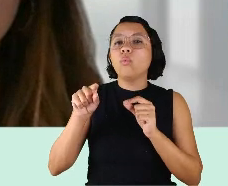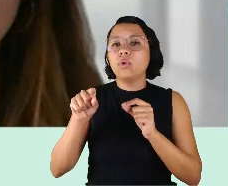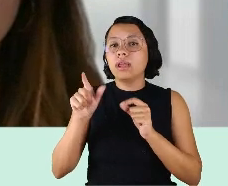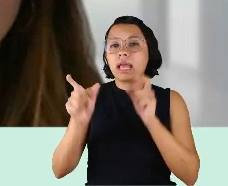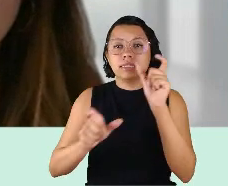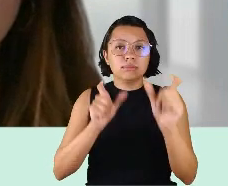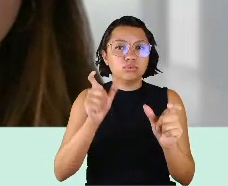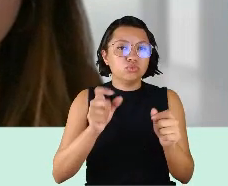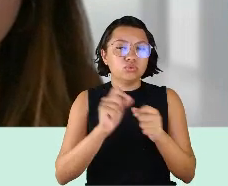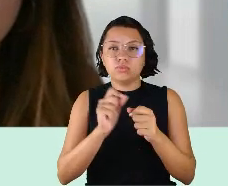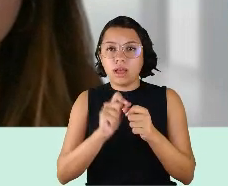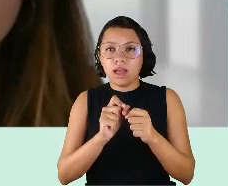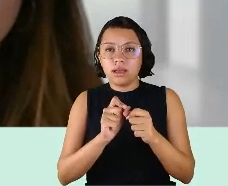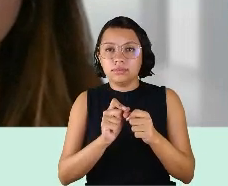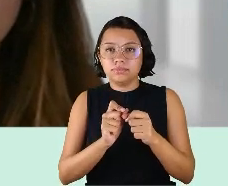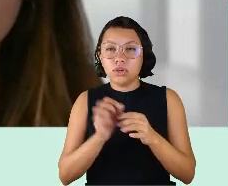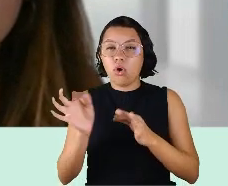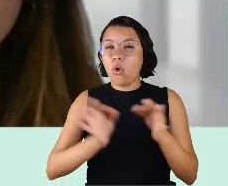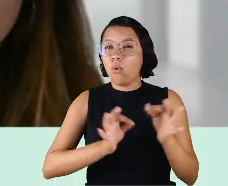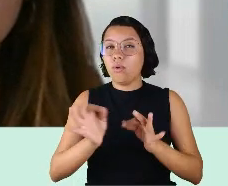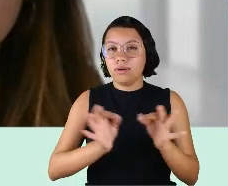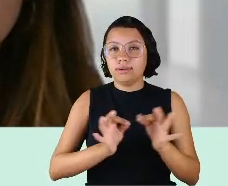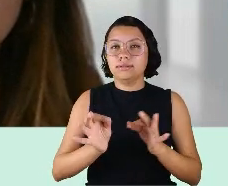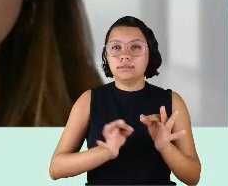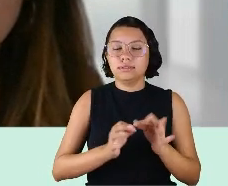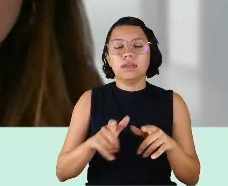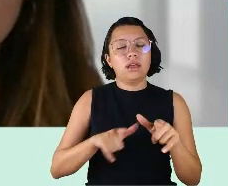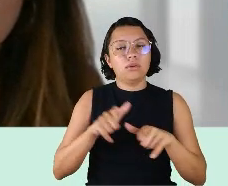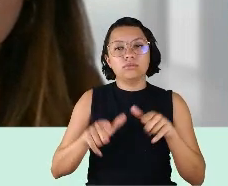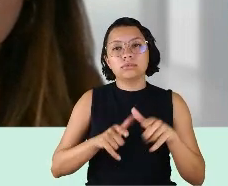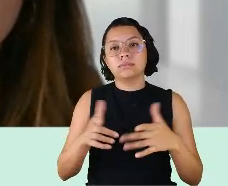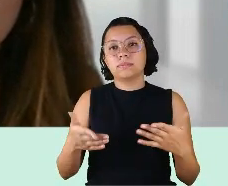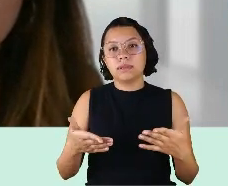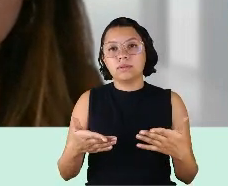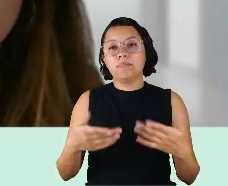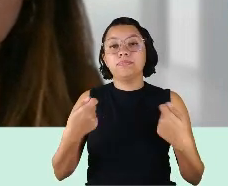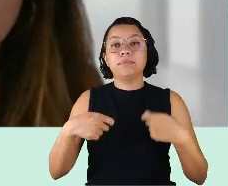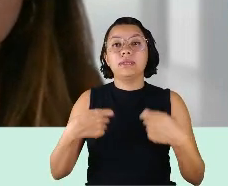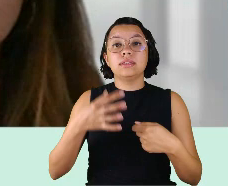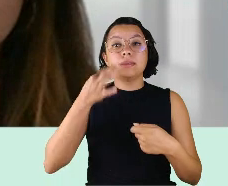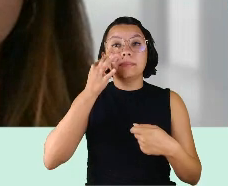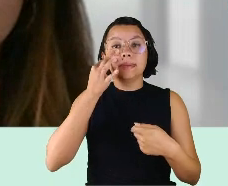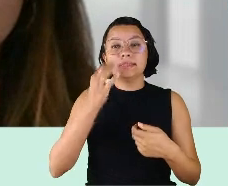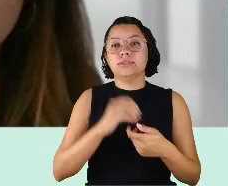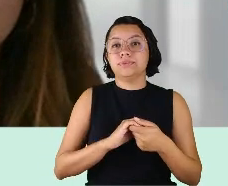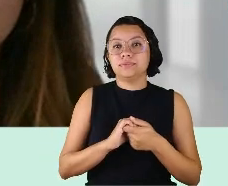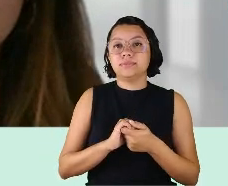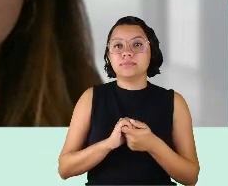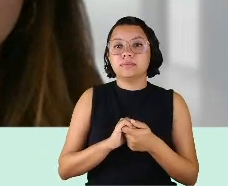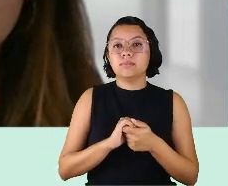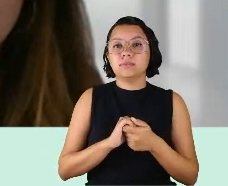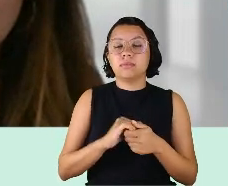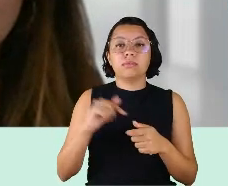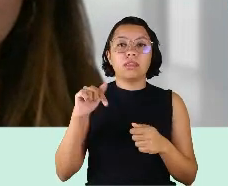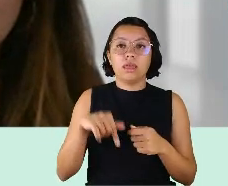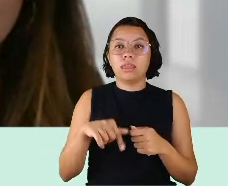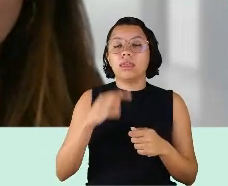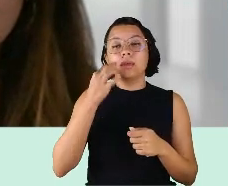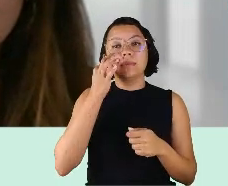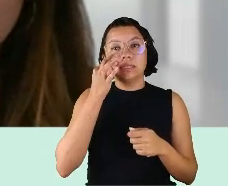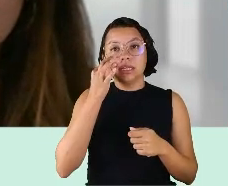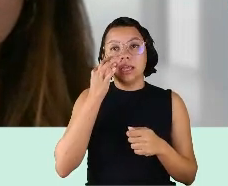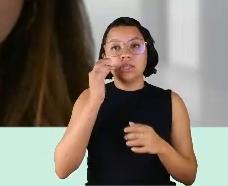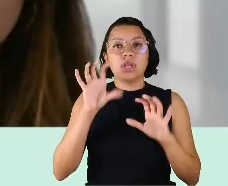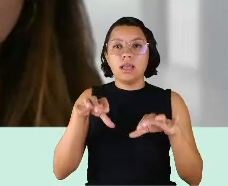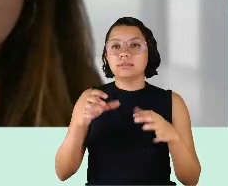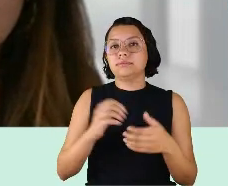aquelas pessoas fazem, e ele tem que organizar esse trabalho, ele tem que estar presente. Aqui ele estará